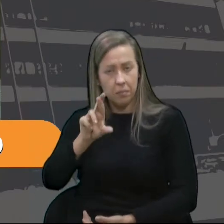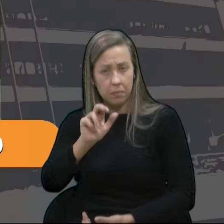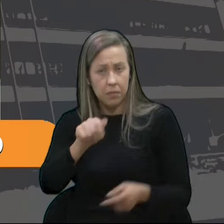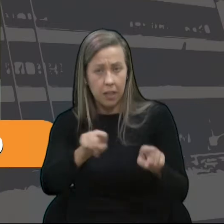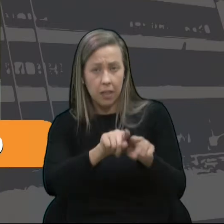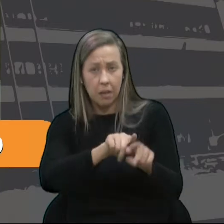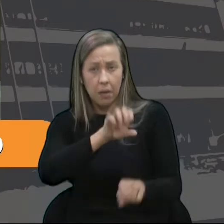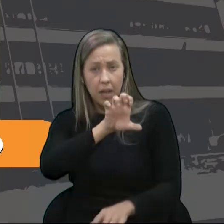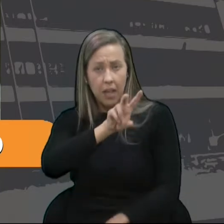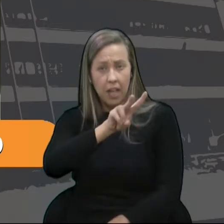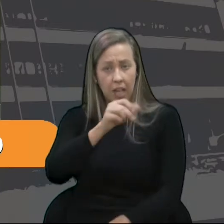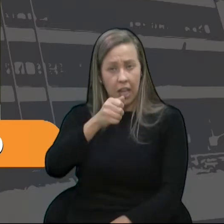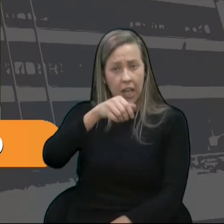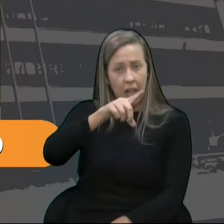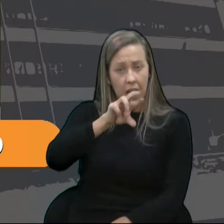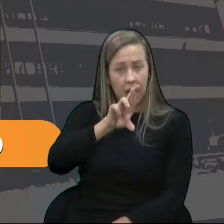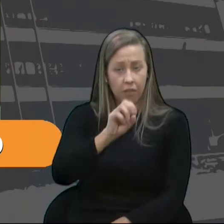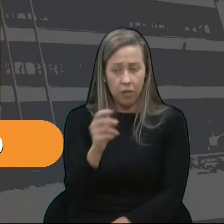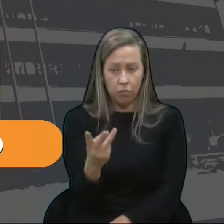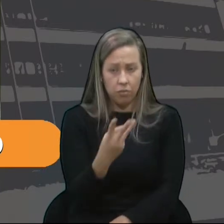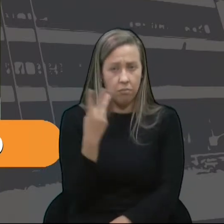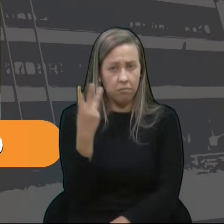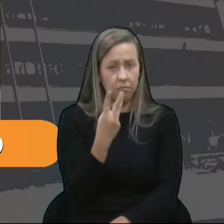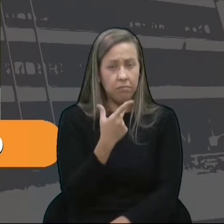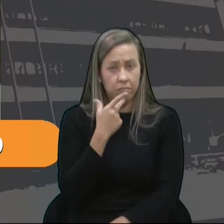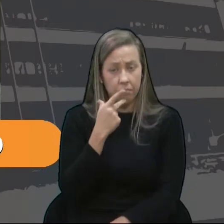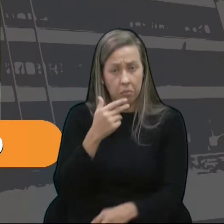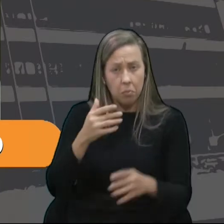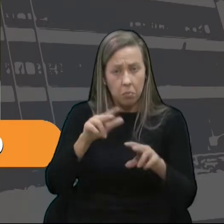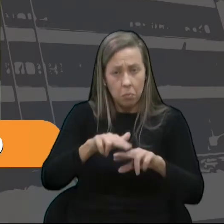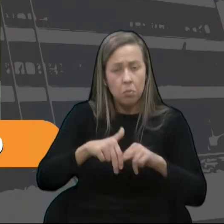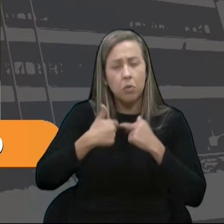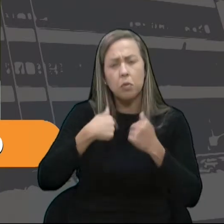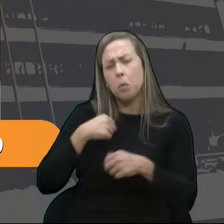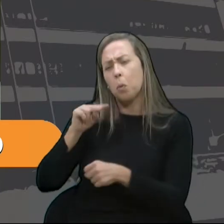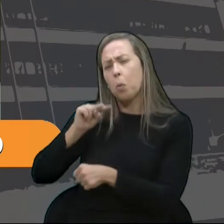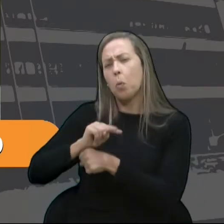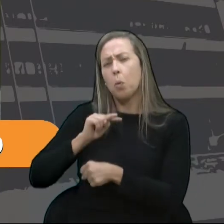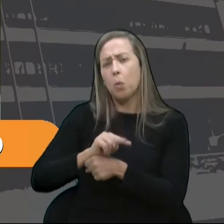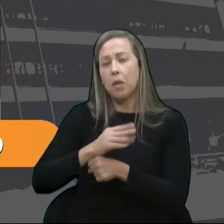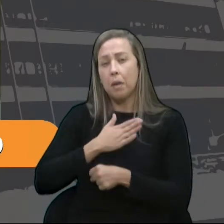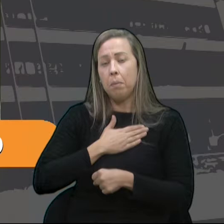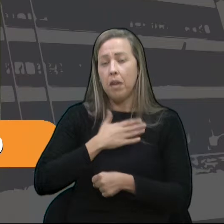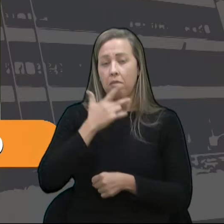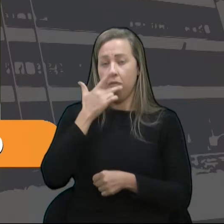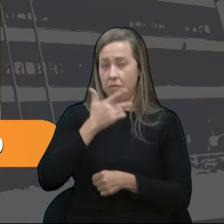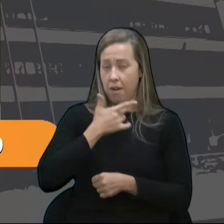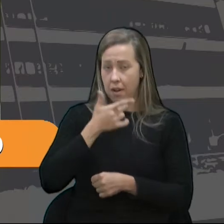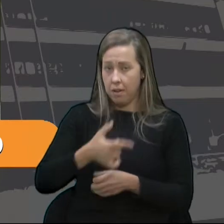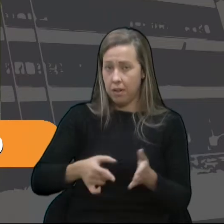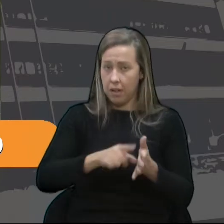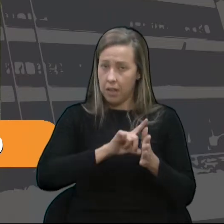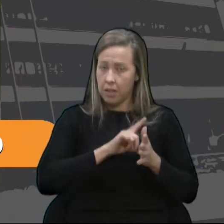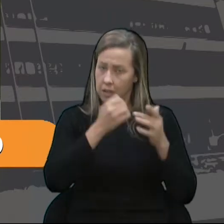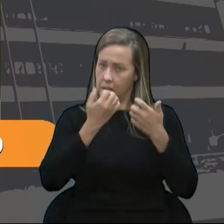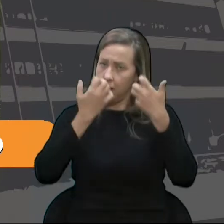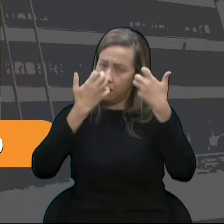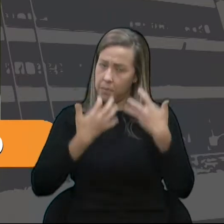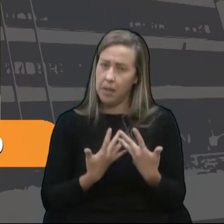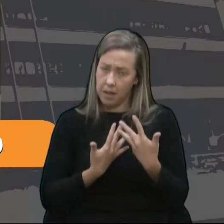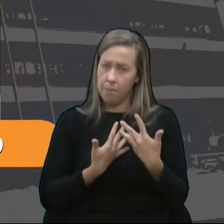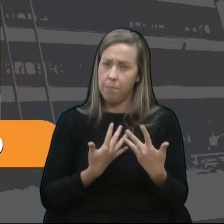Evandro anteriormente, por isso que eu tomei o cuidado de, na minha fala, dizer